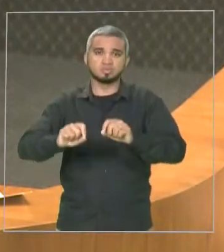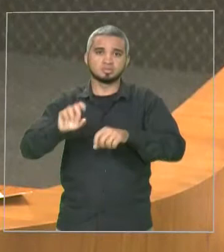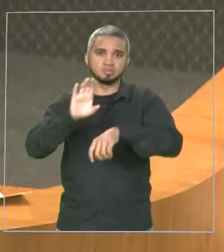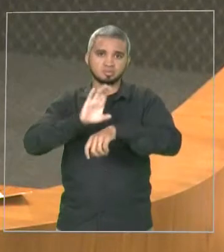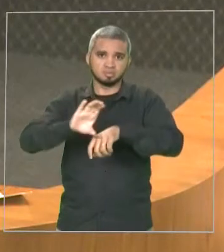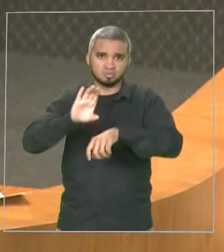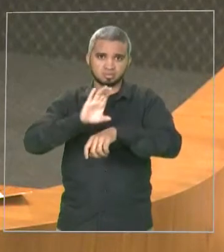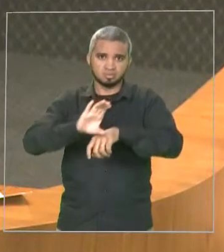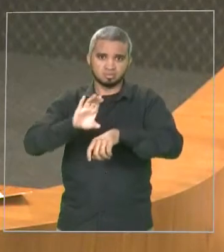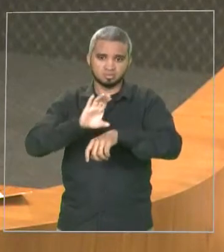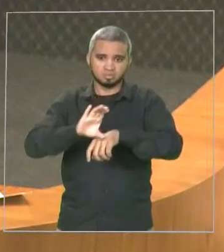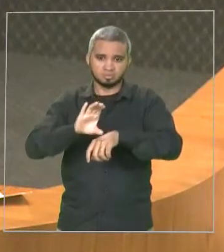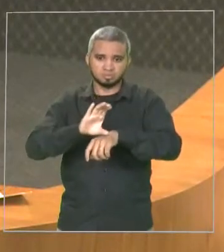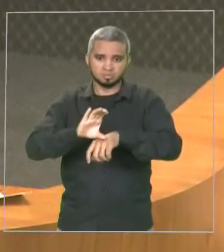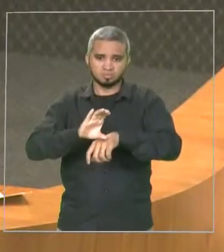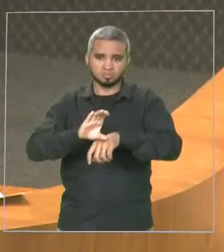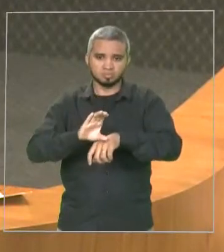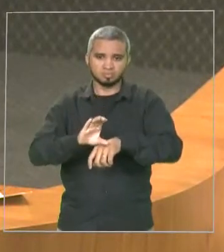empresa...